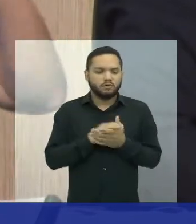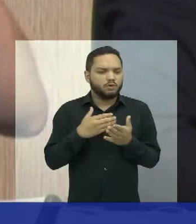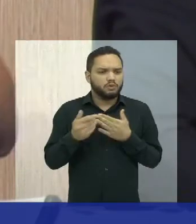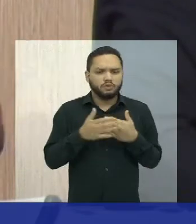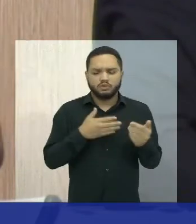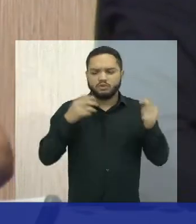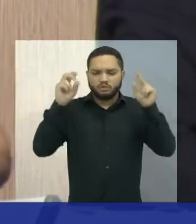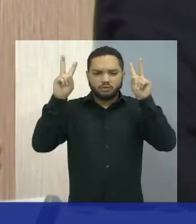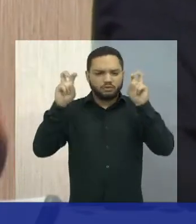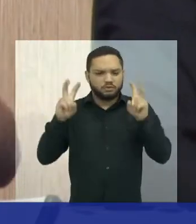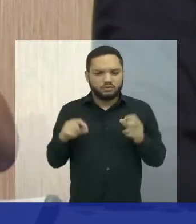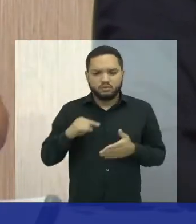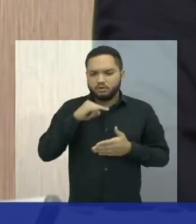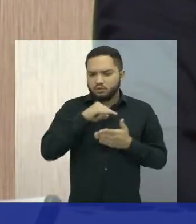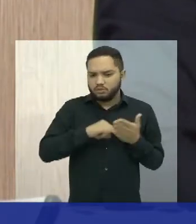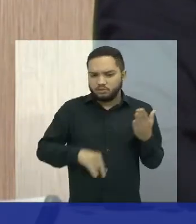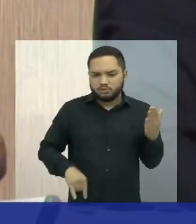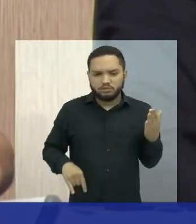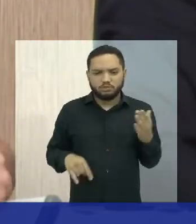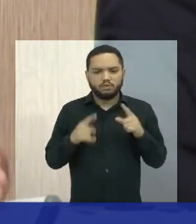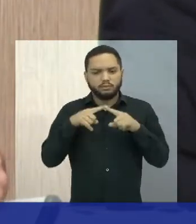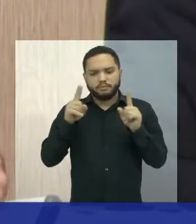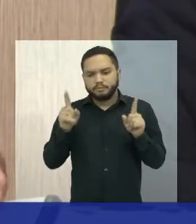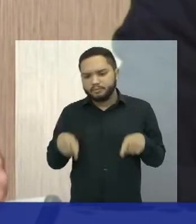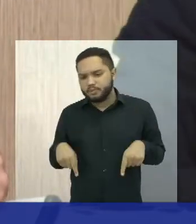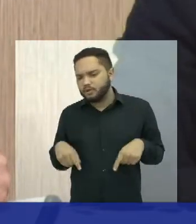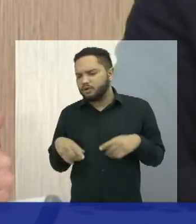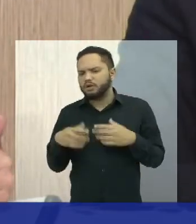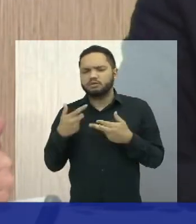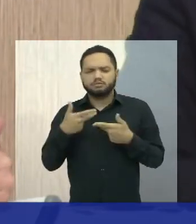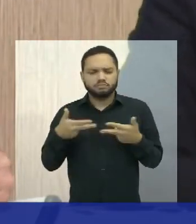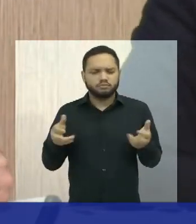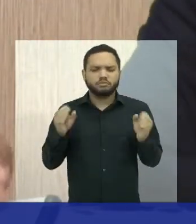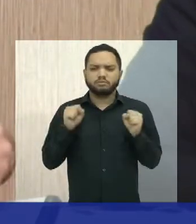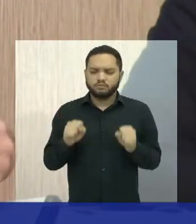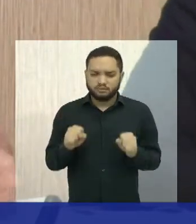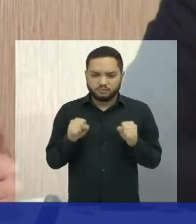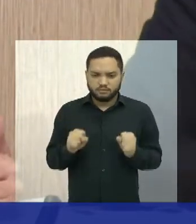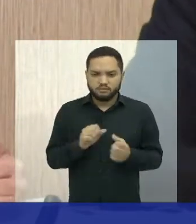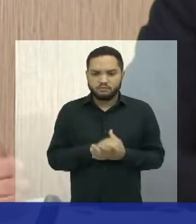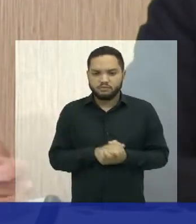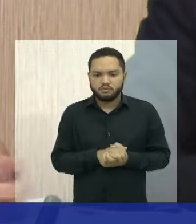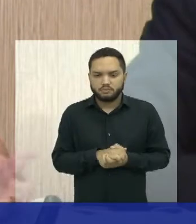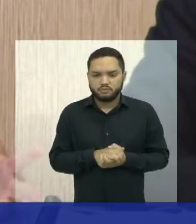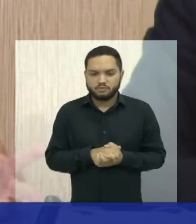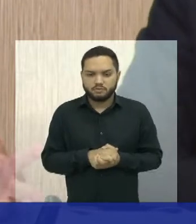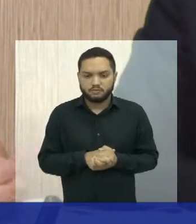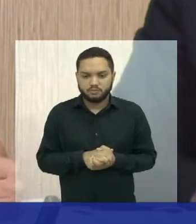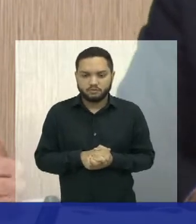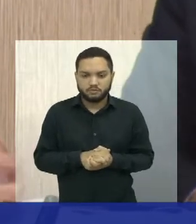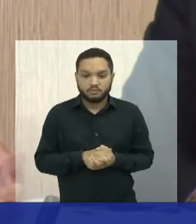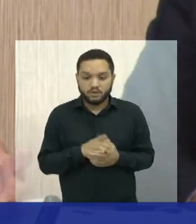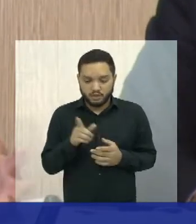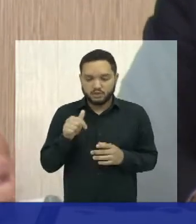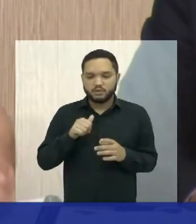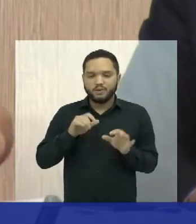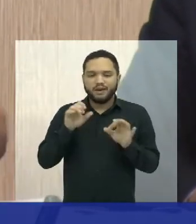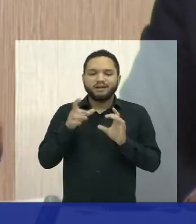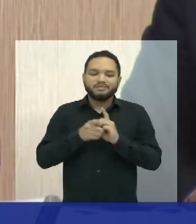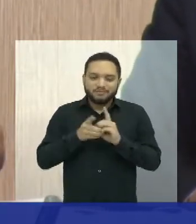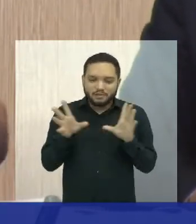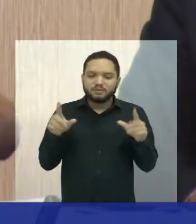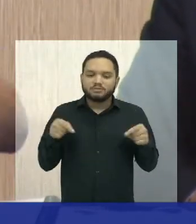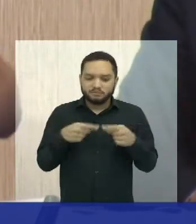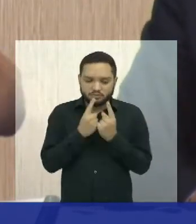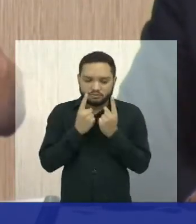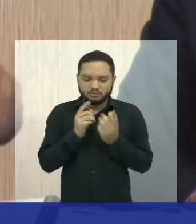um licenciamento ambiental, a um plano de caminhabilidade, ou seja, isso é gestão democrática. A gente está,